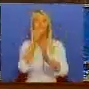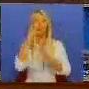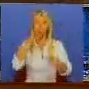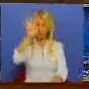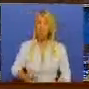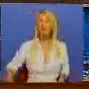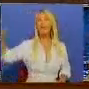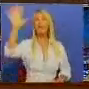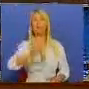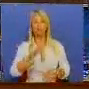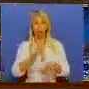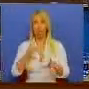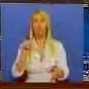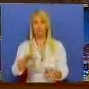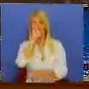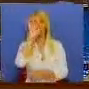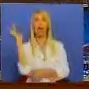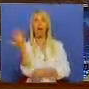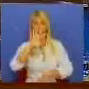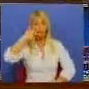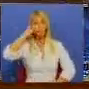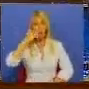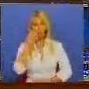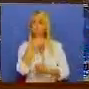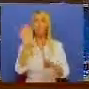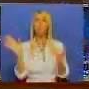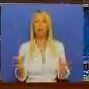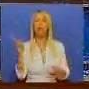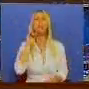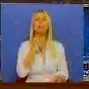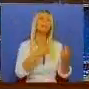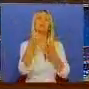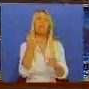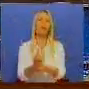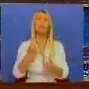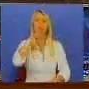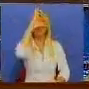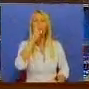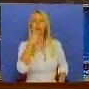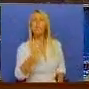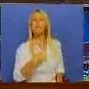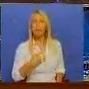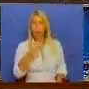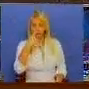potencialmente afetado, é importante perguntar porquê é que o Estado falhou. Falhou na